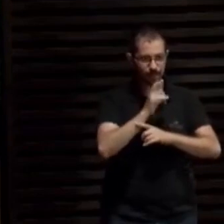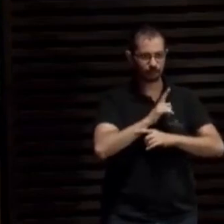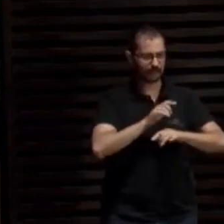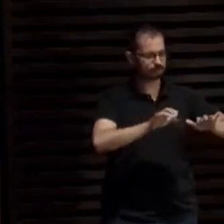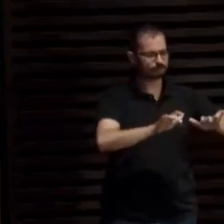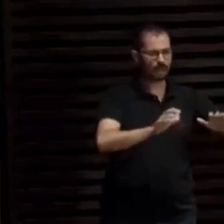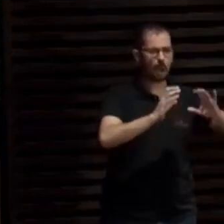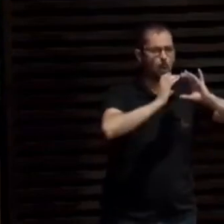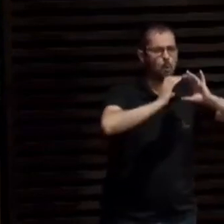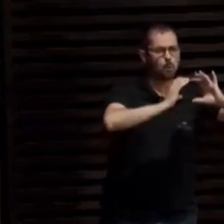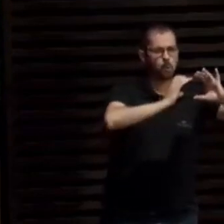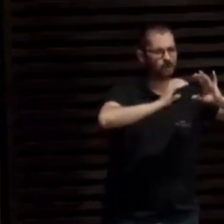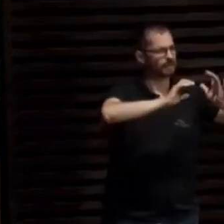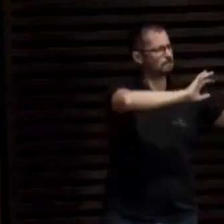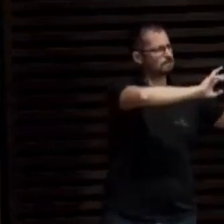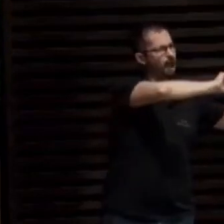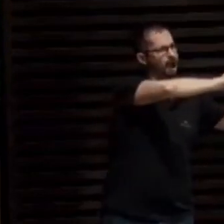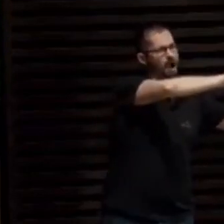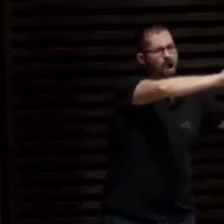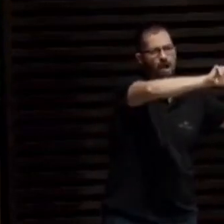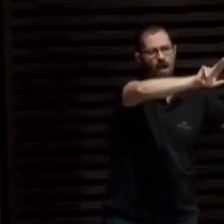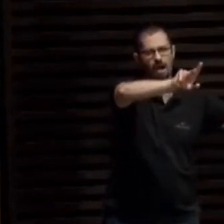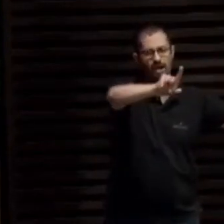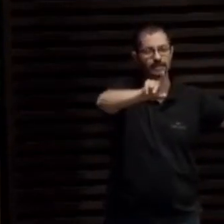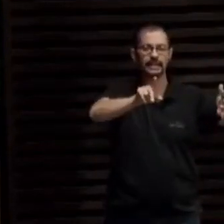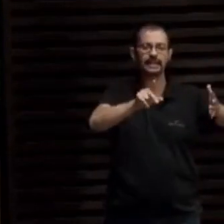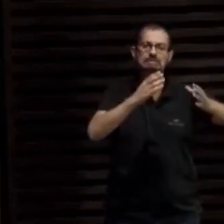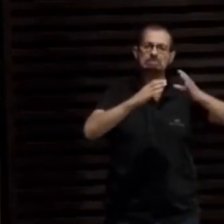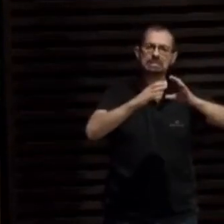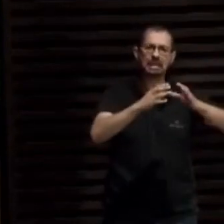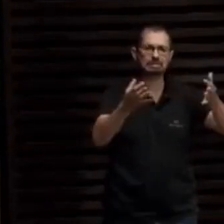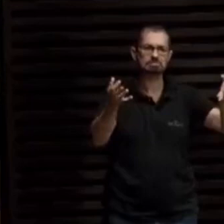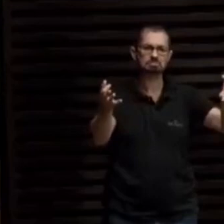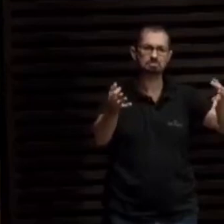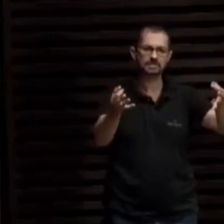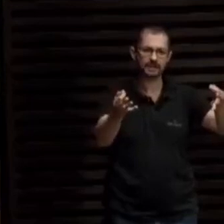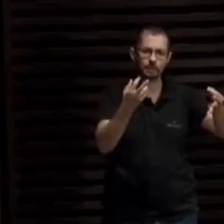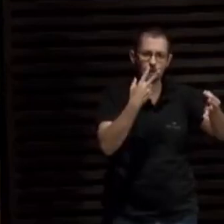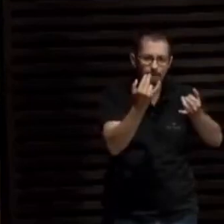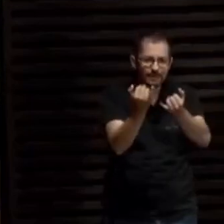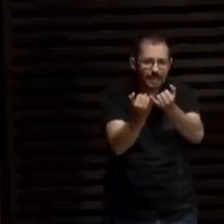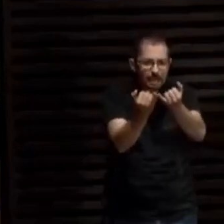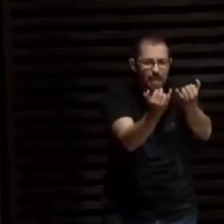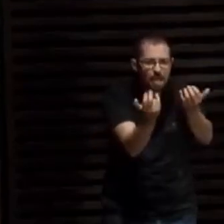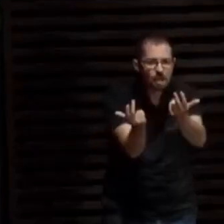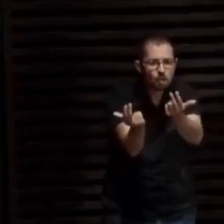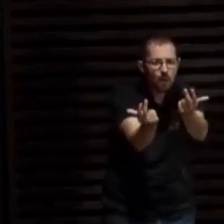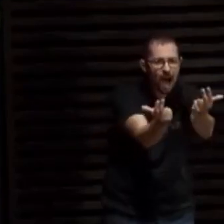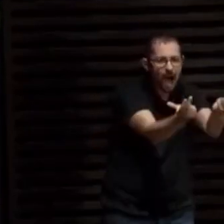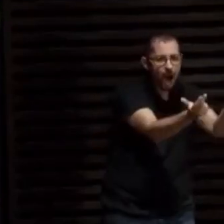de sopro, você tem instrumentos de corda, você tem instrumentos de percussão nas suas